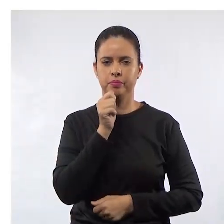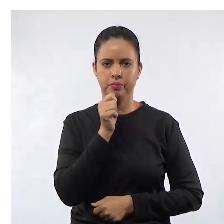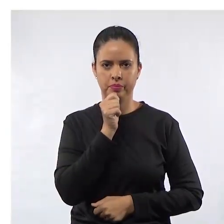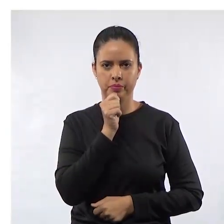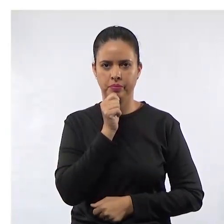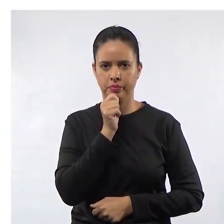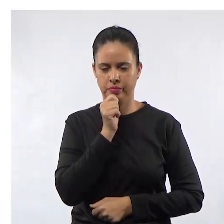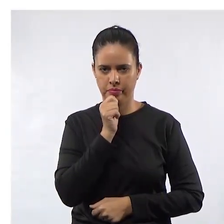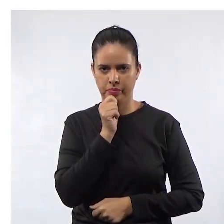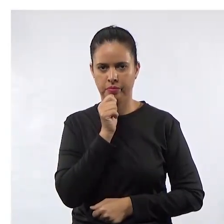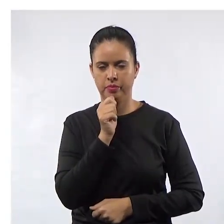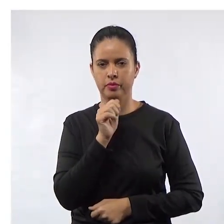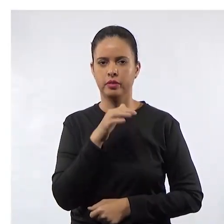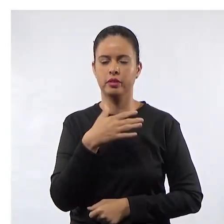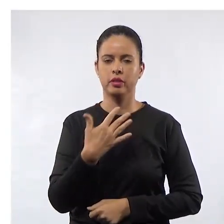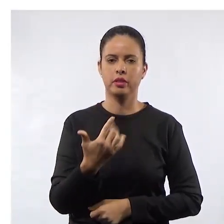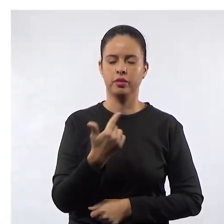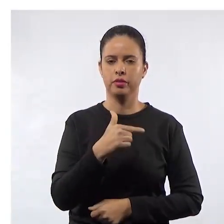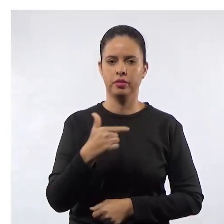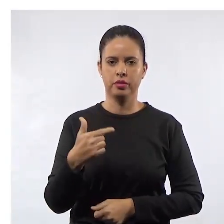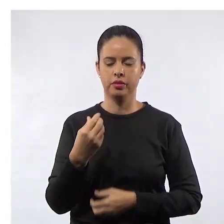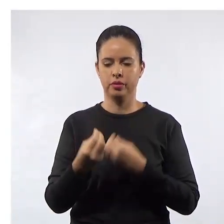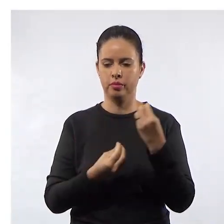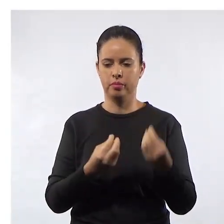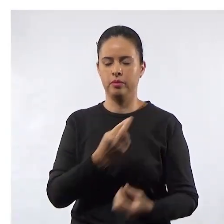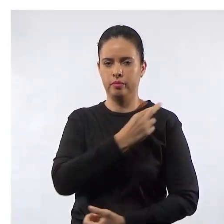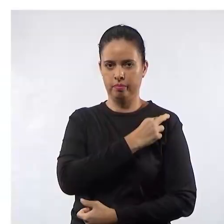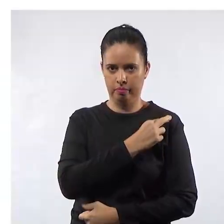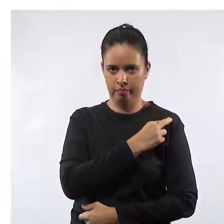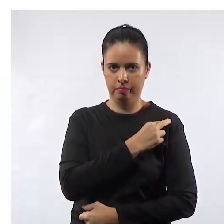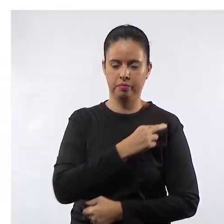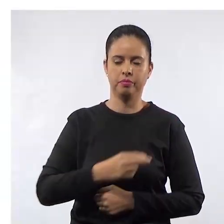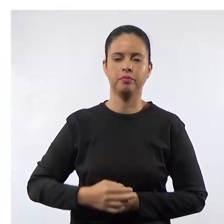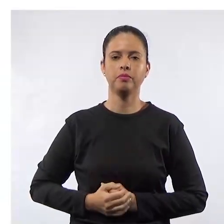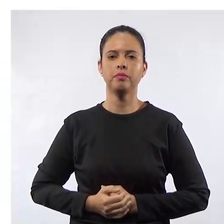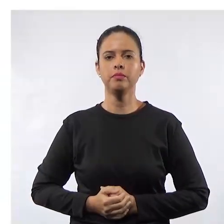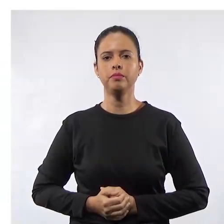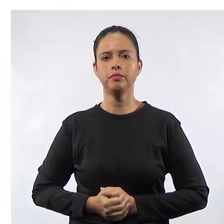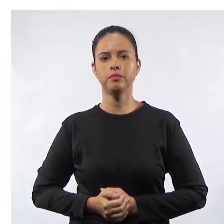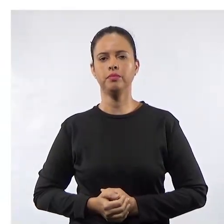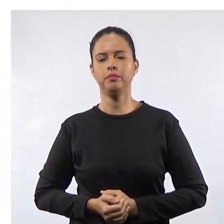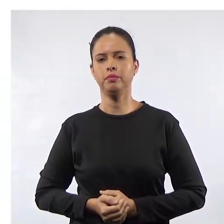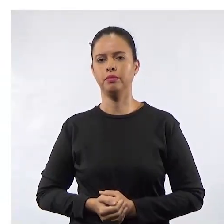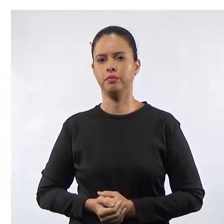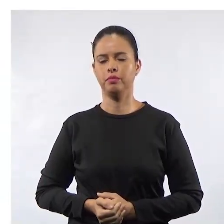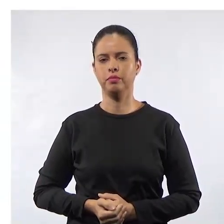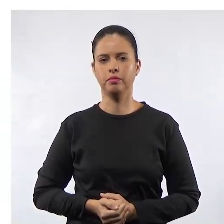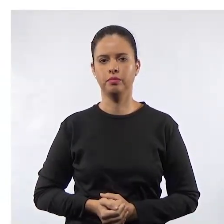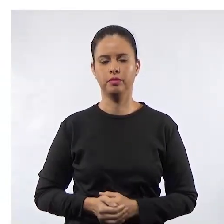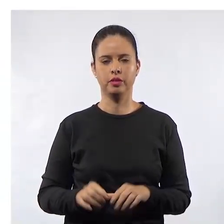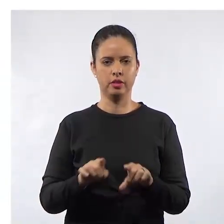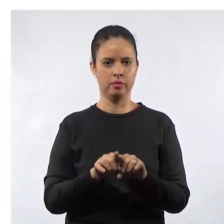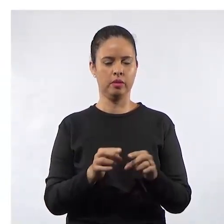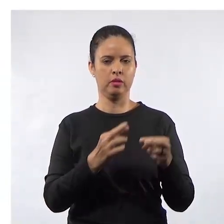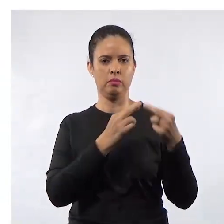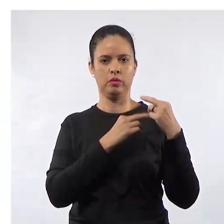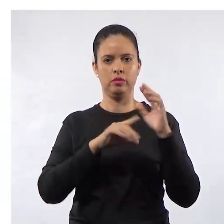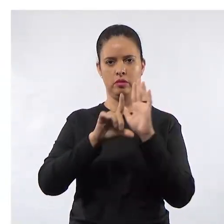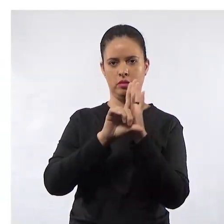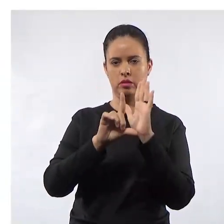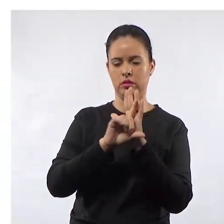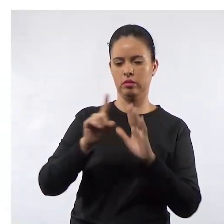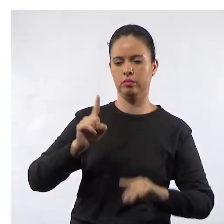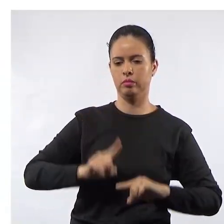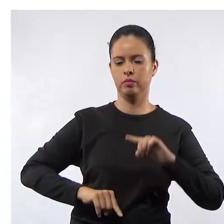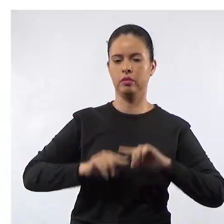né? Se o defeito não existe, então não tem por que ser responsabilizado, né? E aqui, o responsável legal